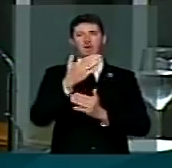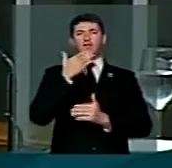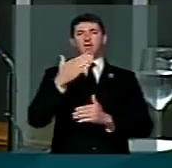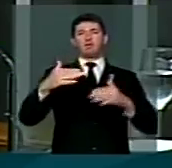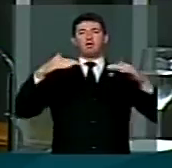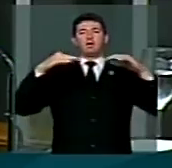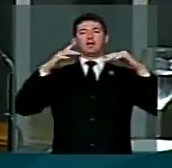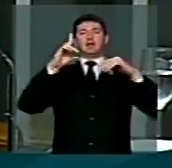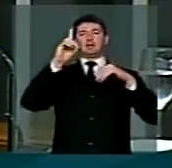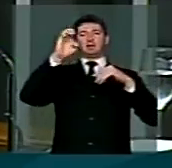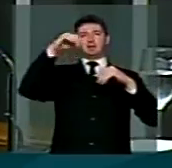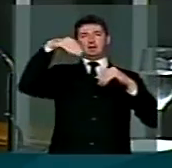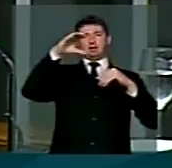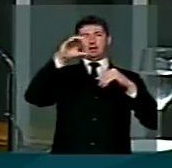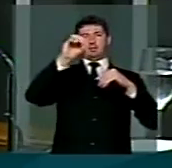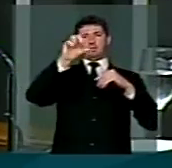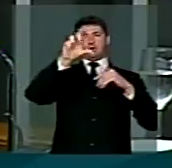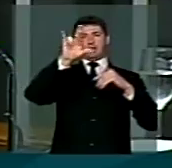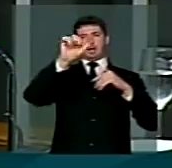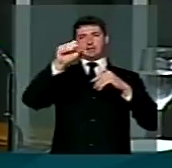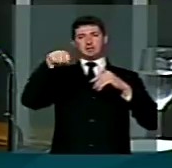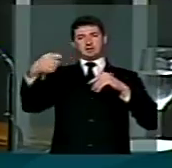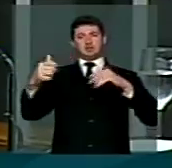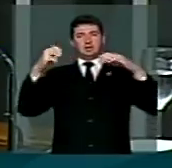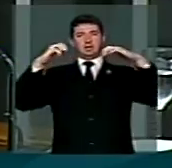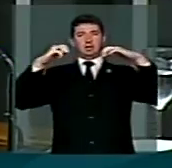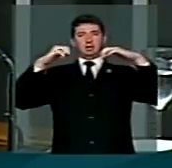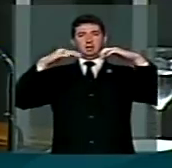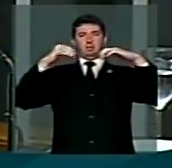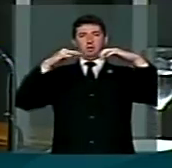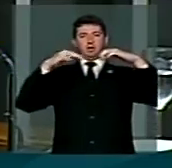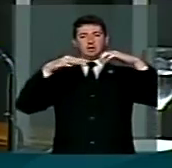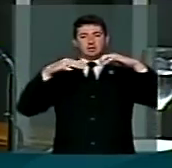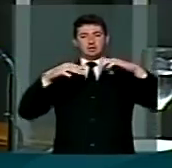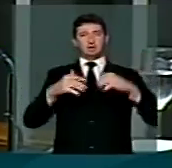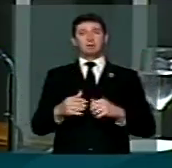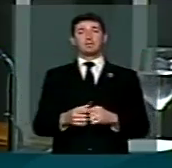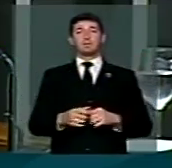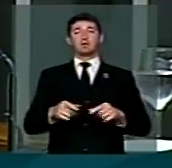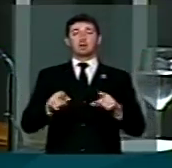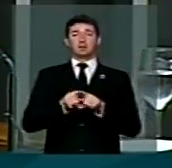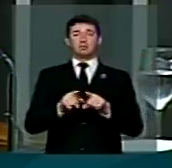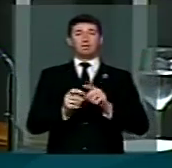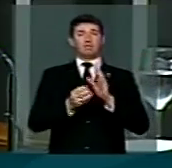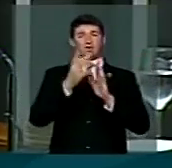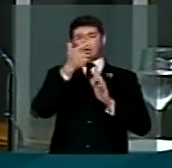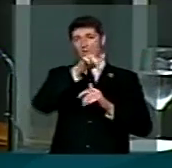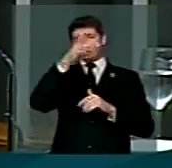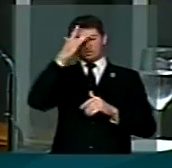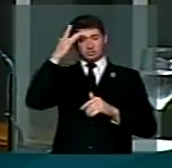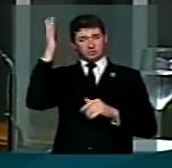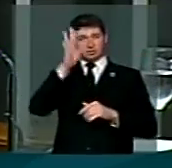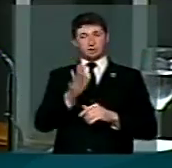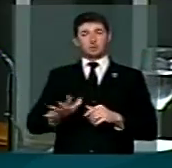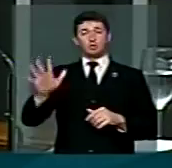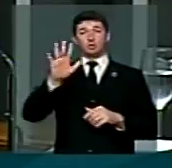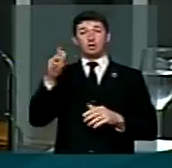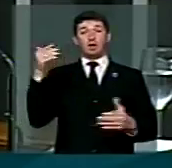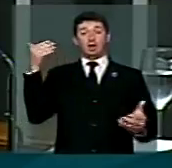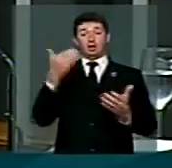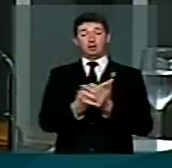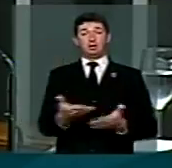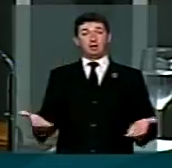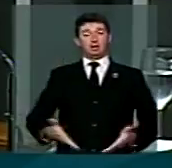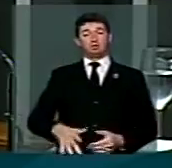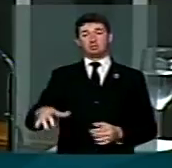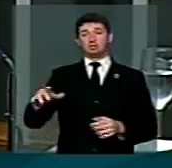democracia, e mais de 100 de outros brasileiros e brasileiras continuam até hoje